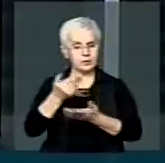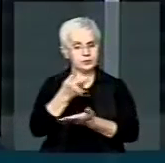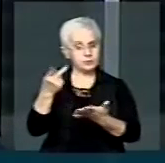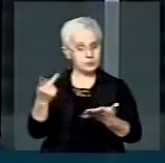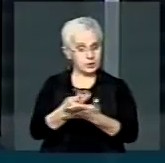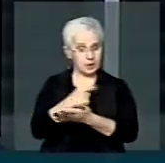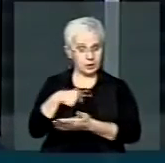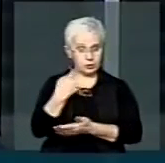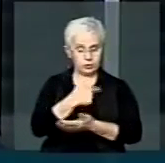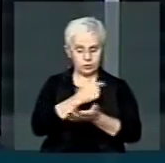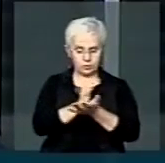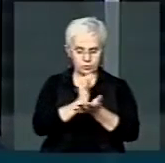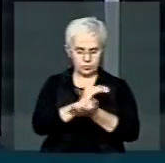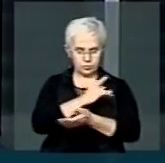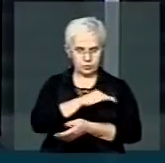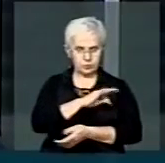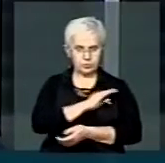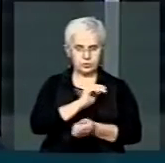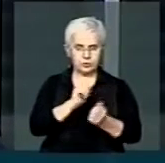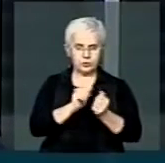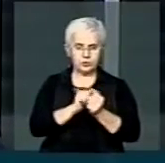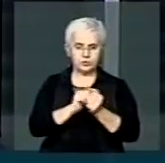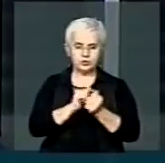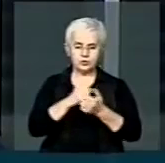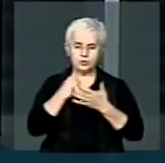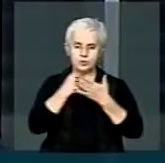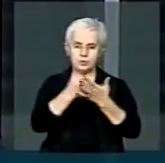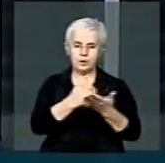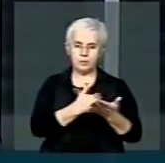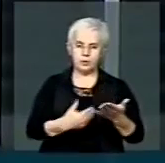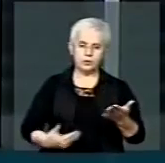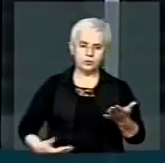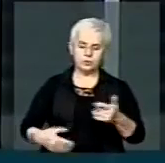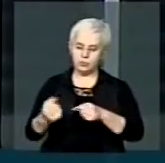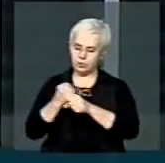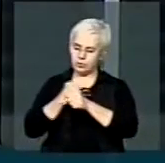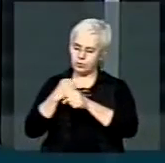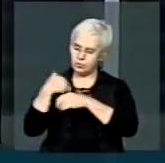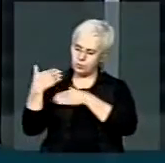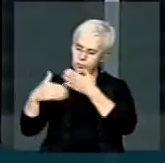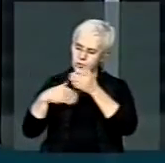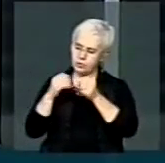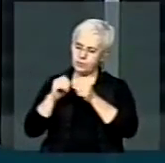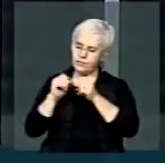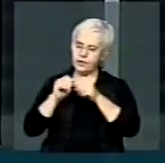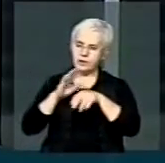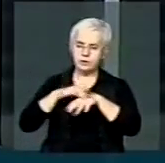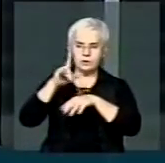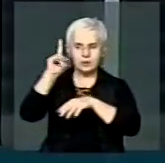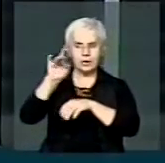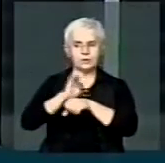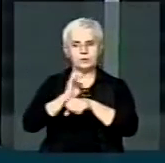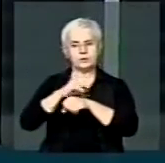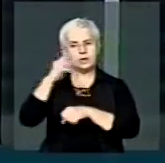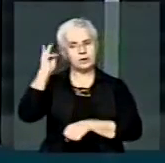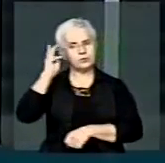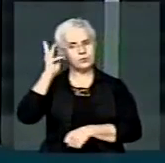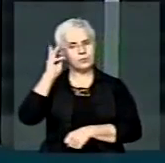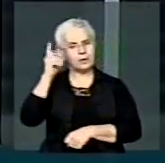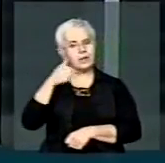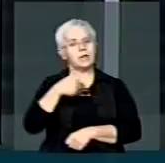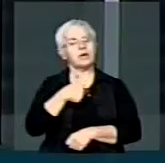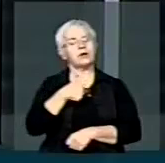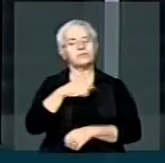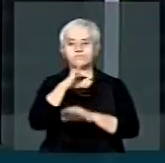e com o aval do governo, em muitas oportunidades, ao longo dos anos, realizou no estado do Maranhão. Então faço aqui